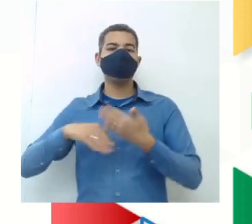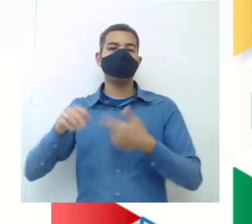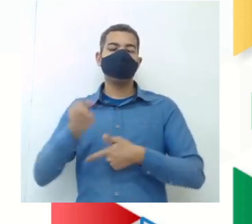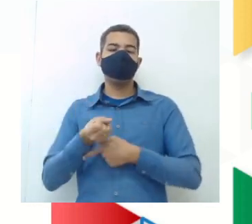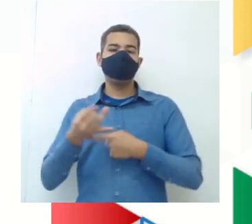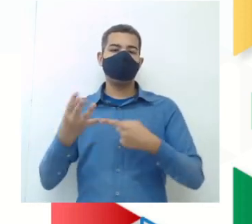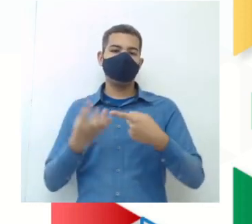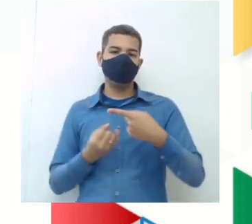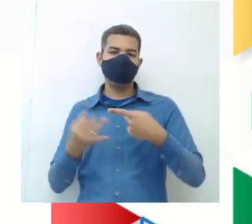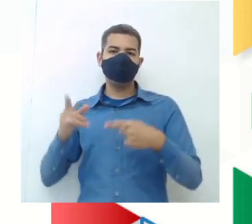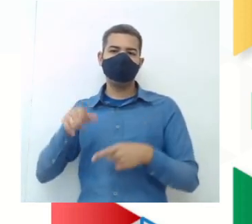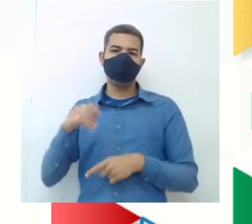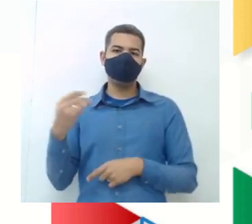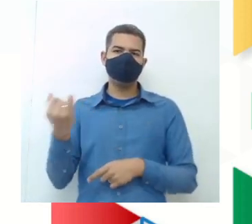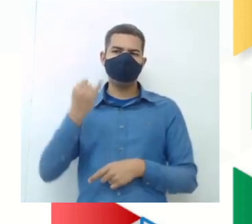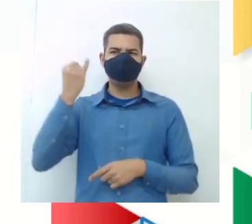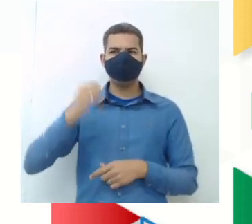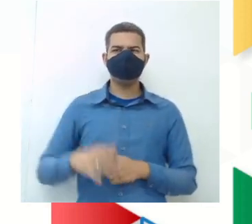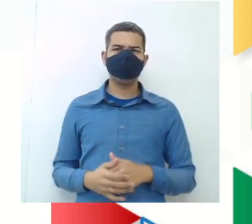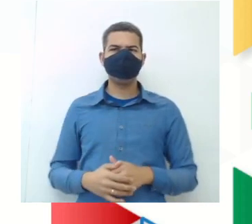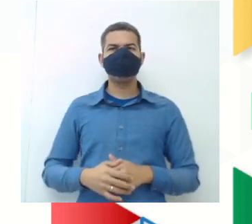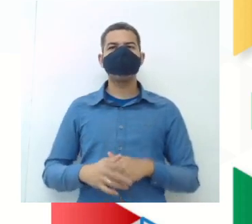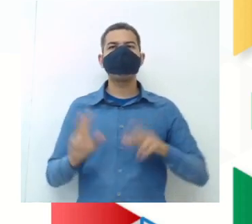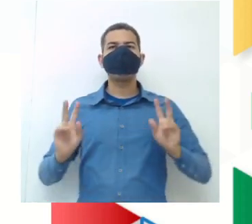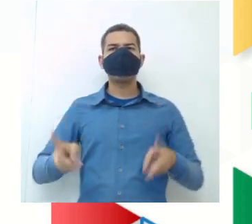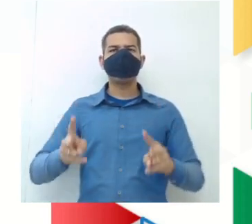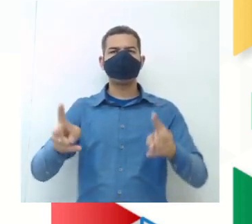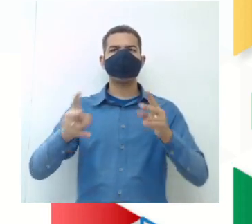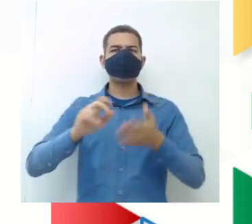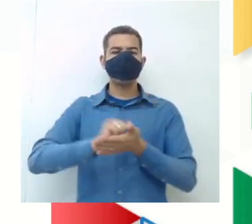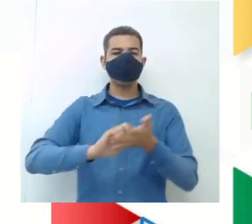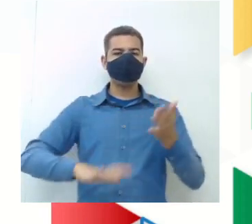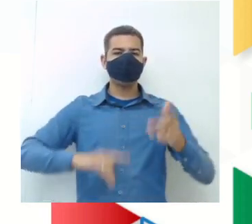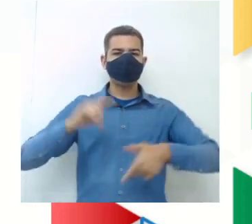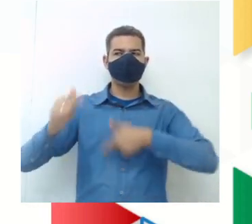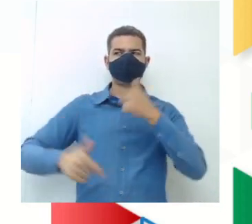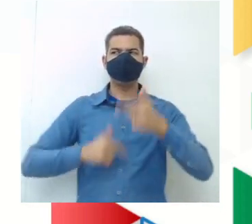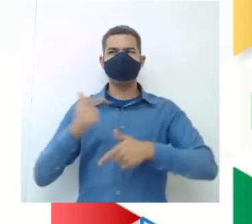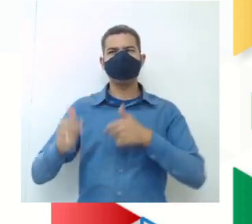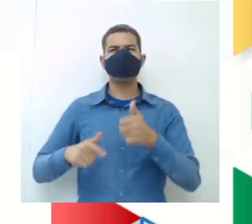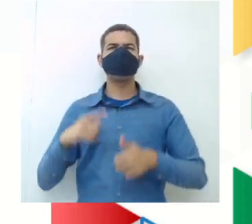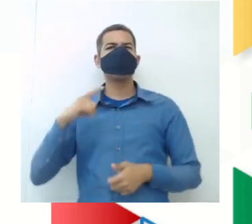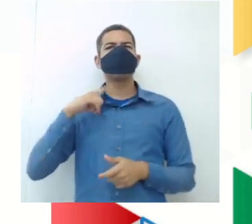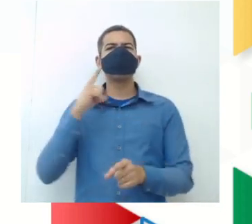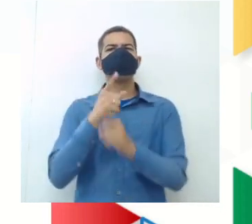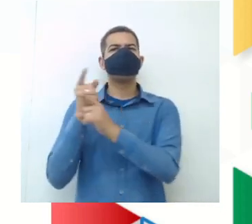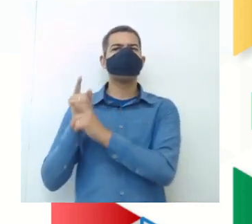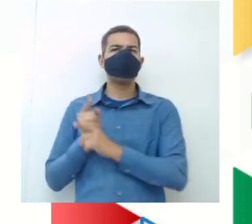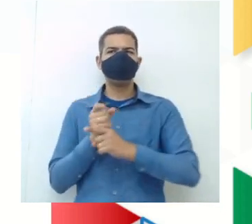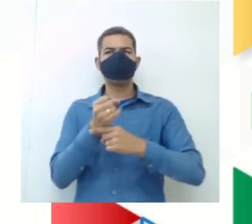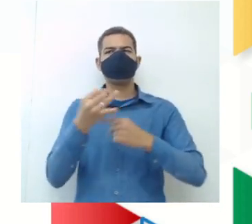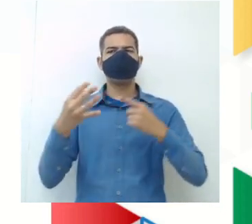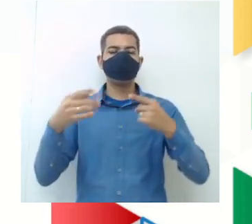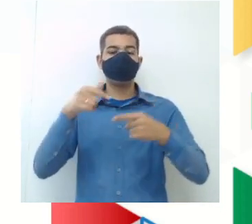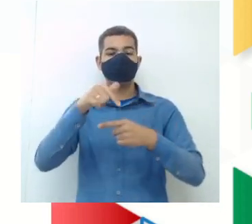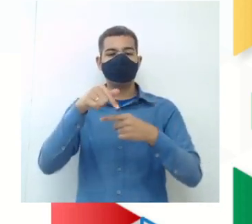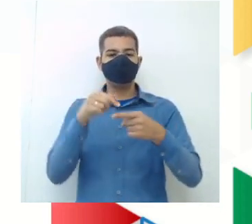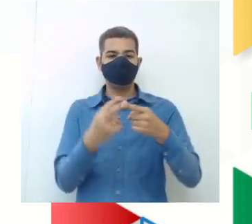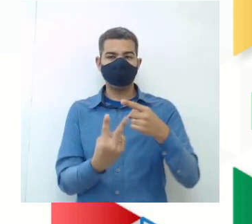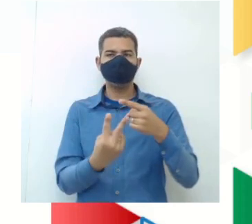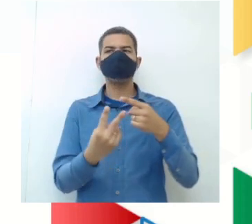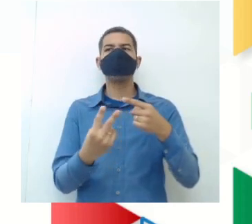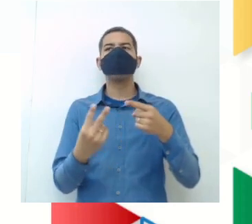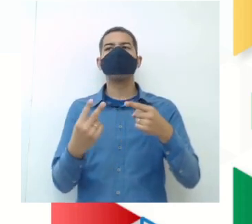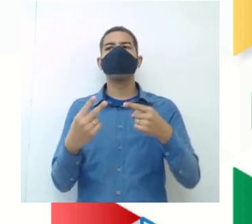Isso é muito importante. Vamos lá, na sequência para a gente trabalhar agora. Para localizar a fração 7/2 na reta